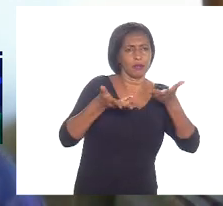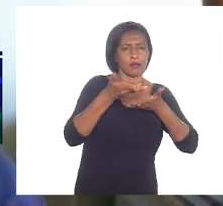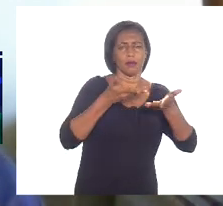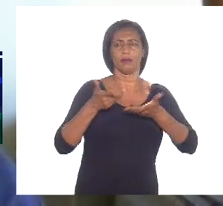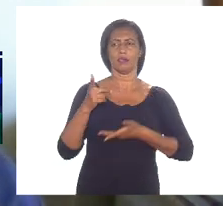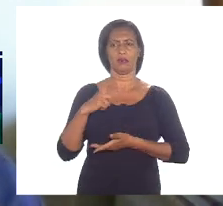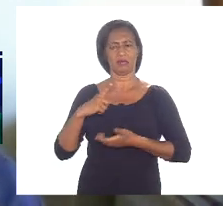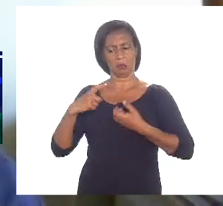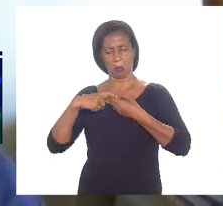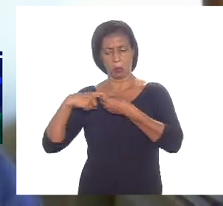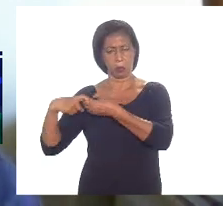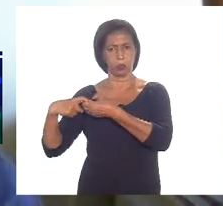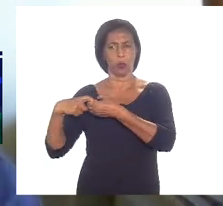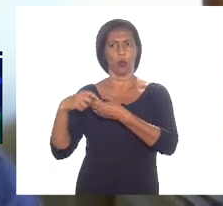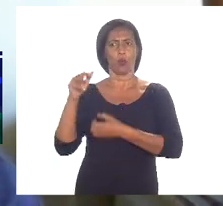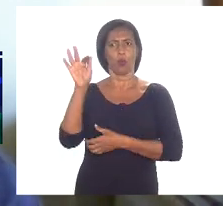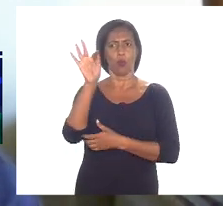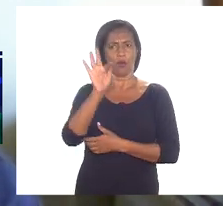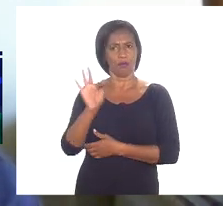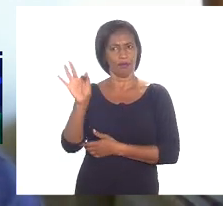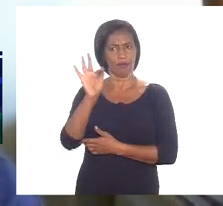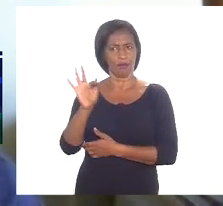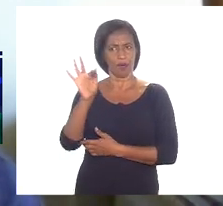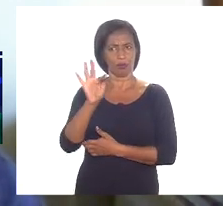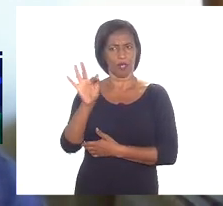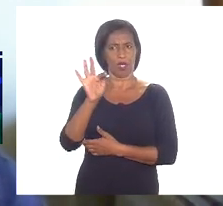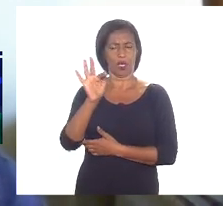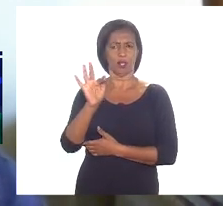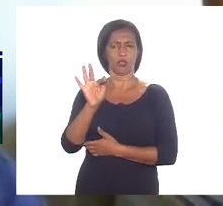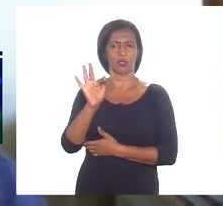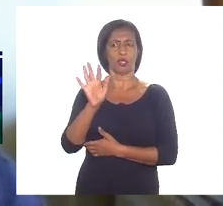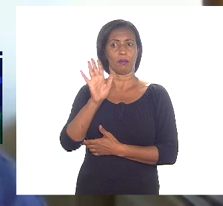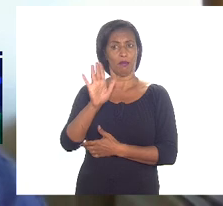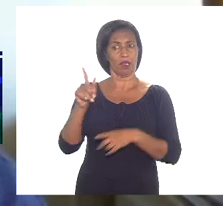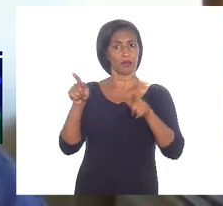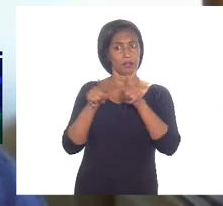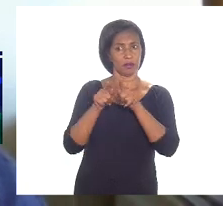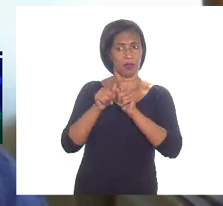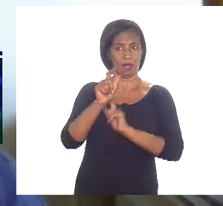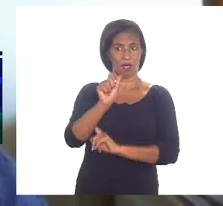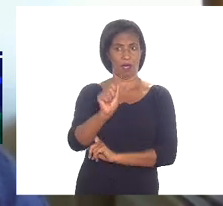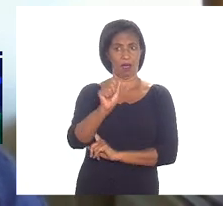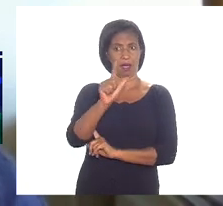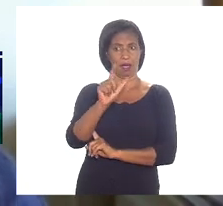discordância que há né a gente também que seja gestora